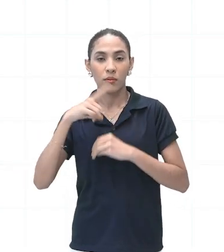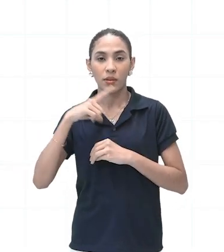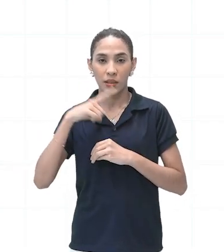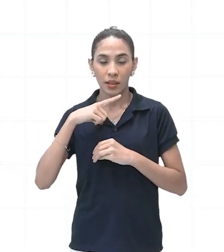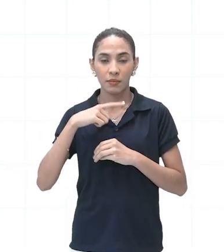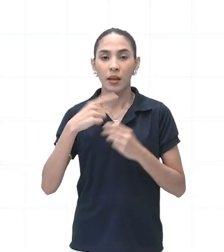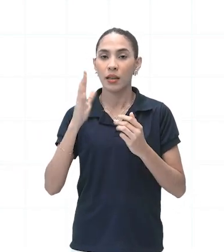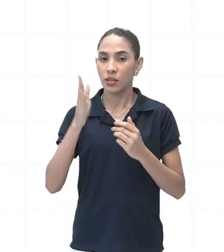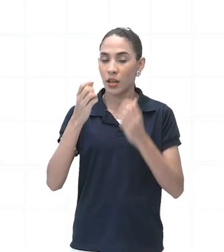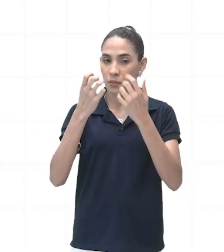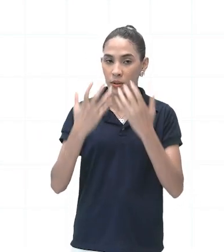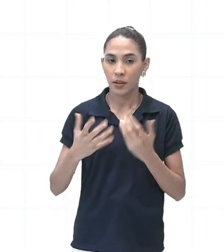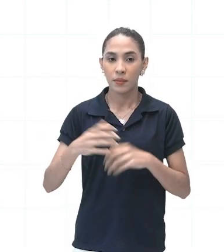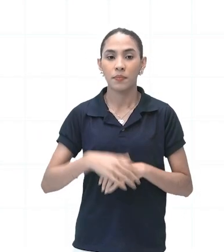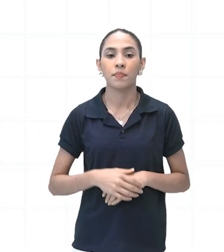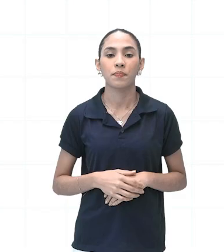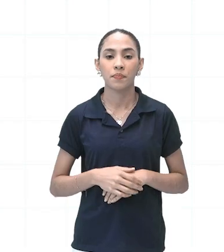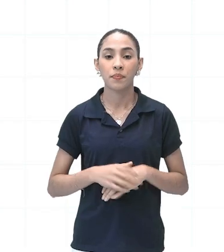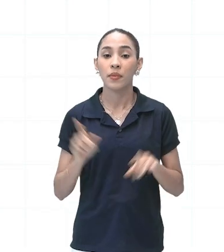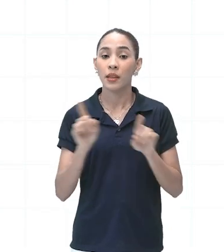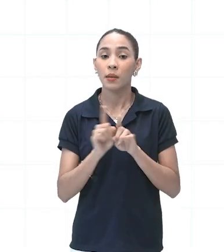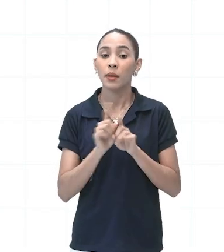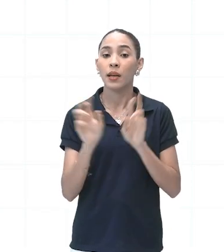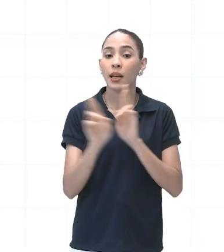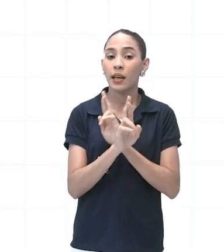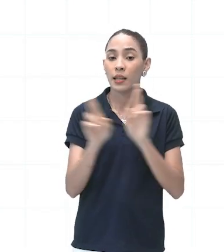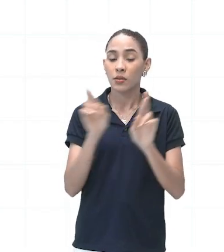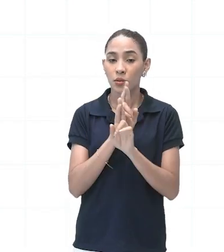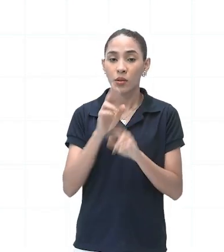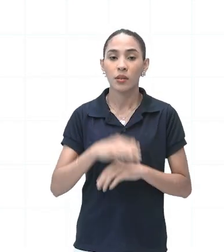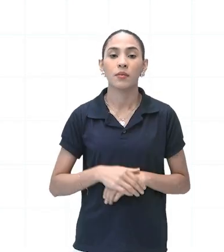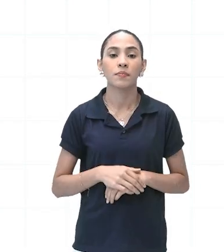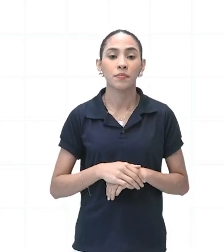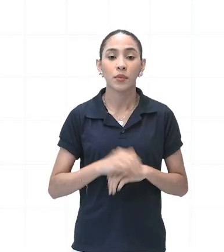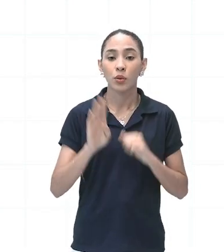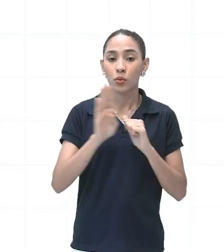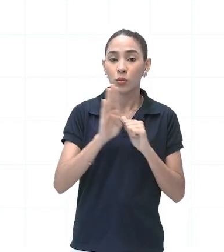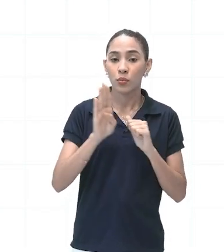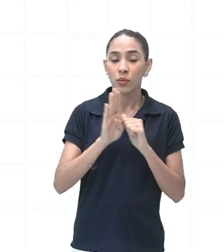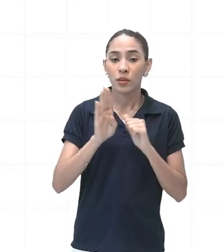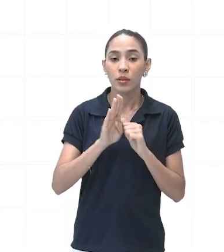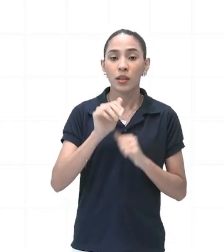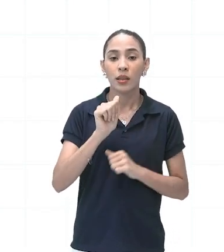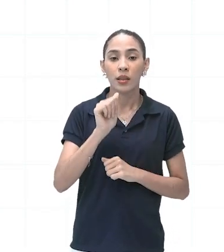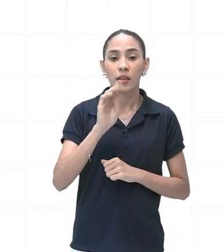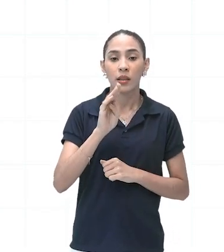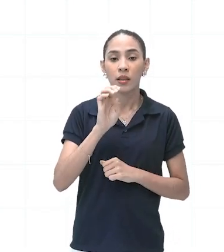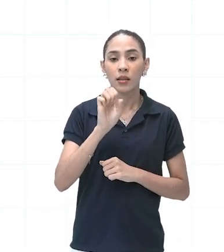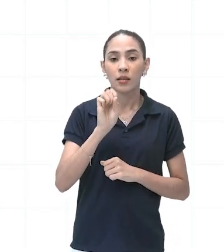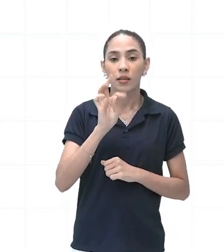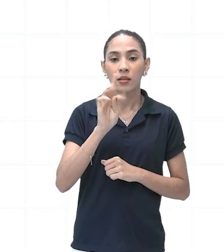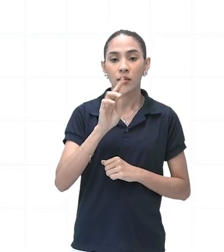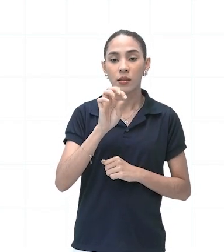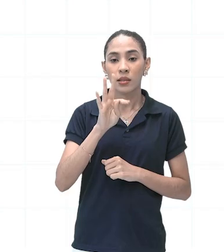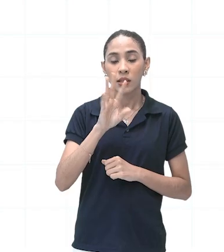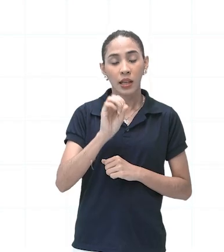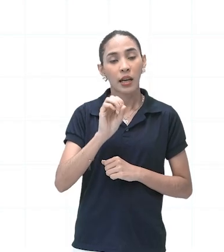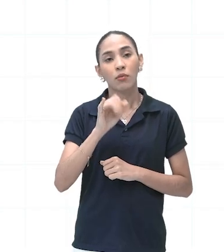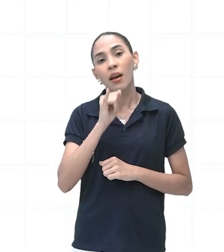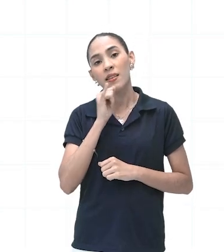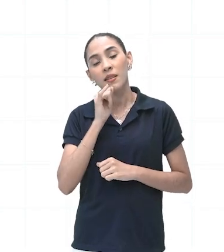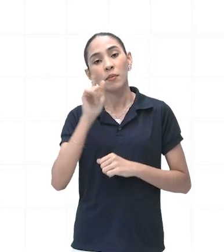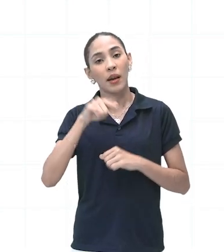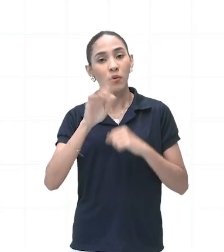acabei de enfatizar em minha fala. Relaciona-se com um substantivo que é abstrato, né? Que é aquele